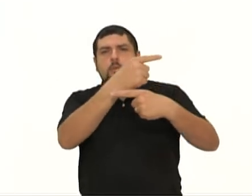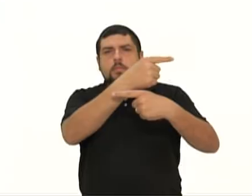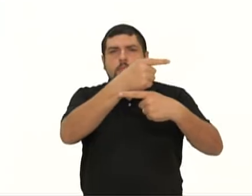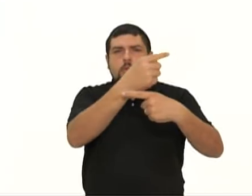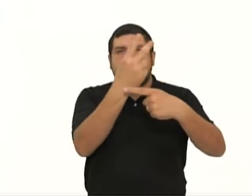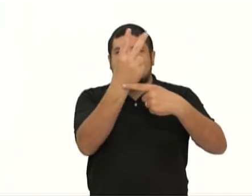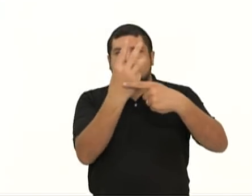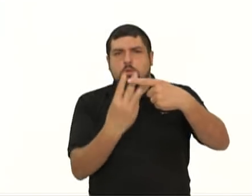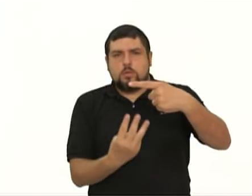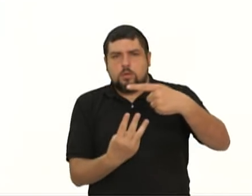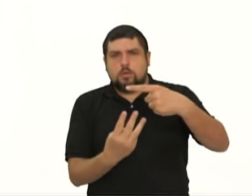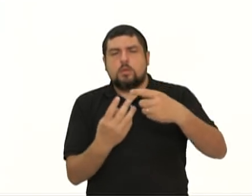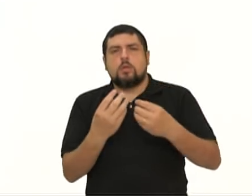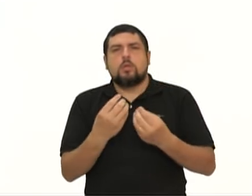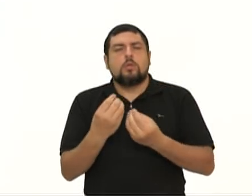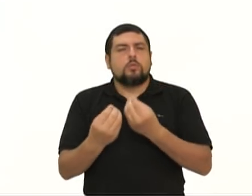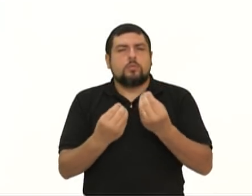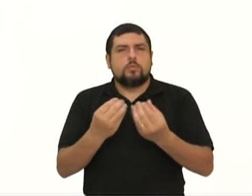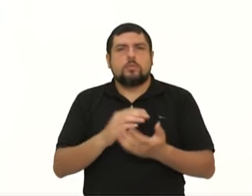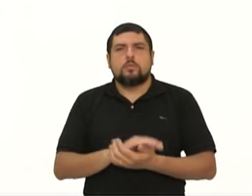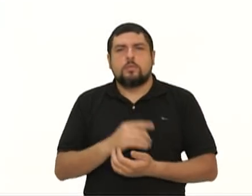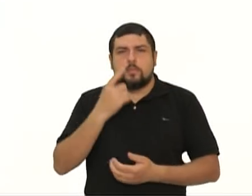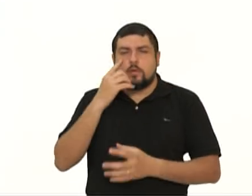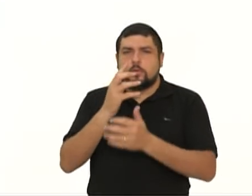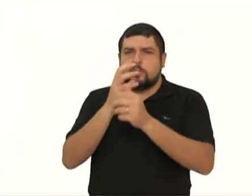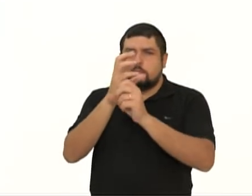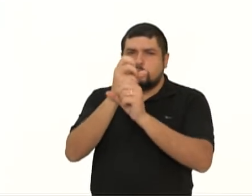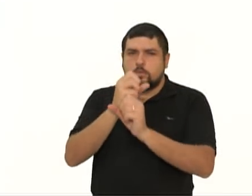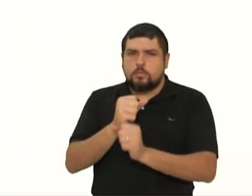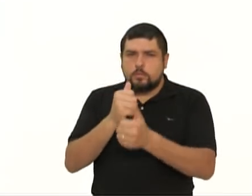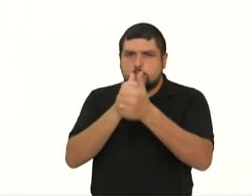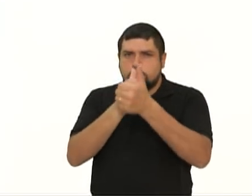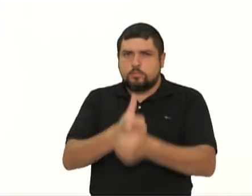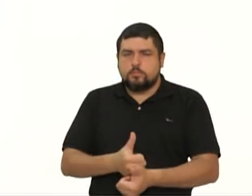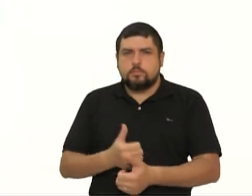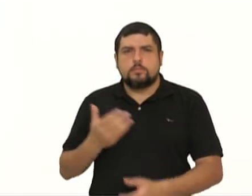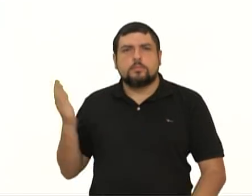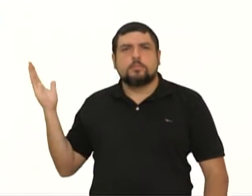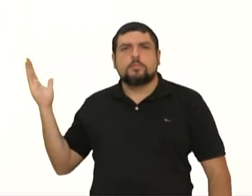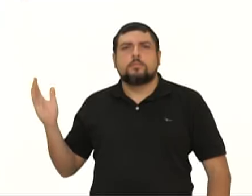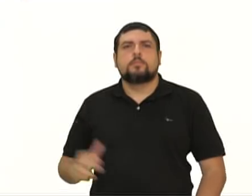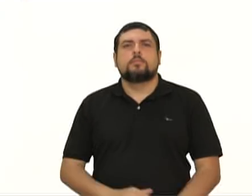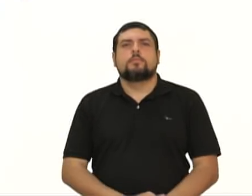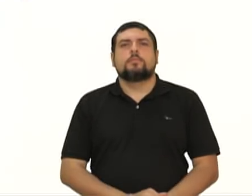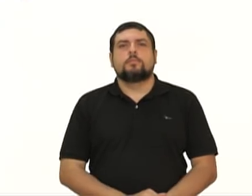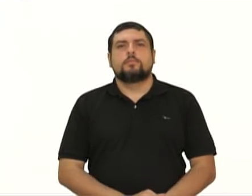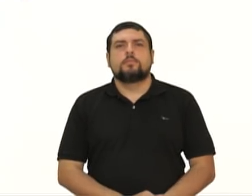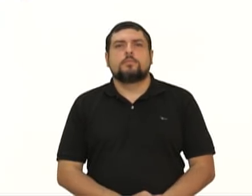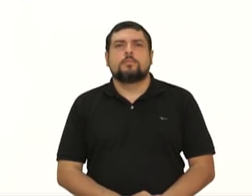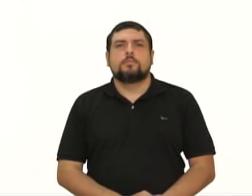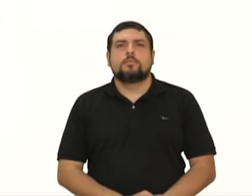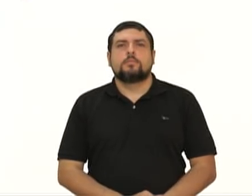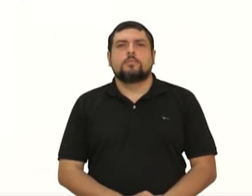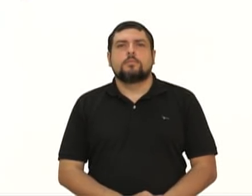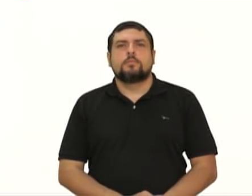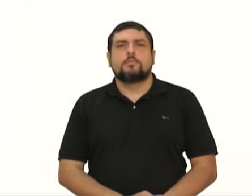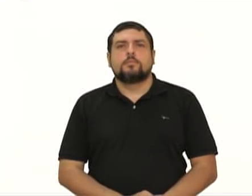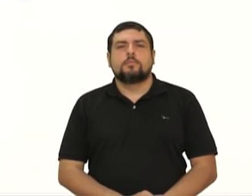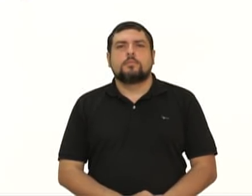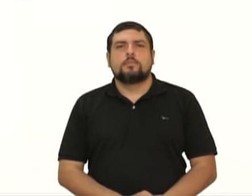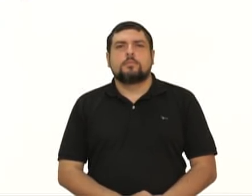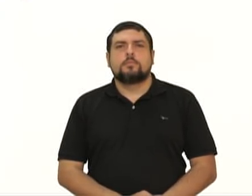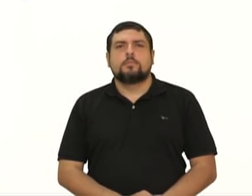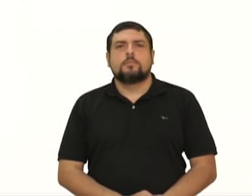2/3, simplifico o 3 com 3 dá menos 2. Menos 2 com menos 1, juntando dá menos 3. E